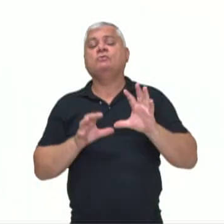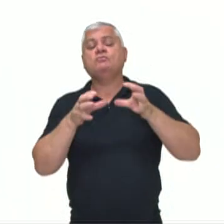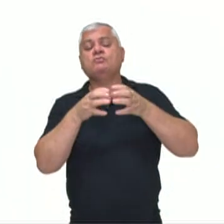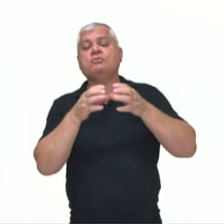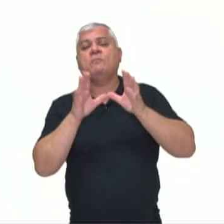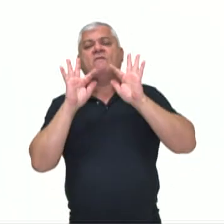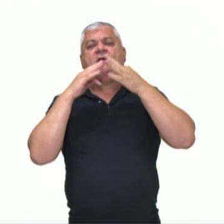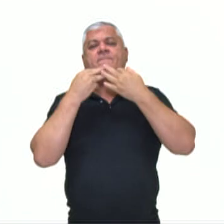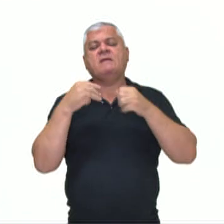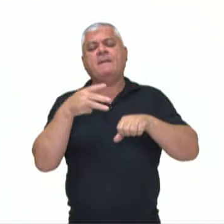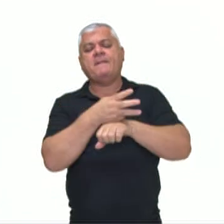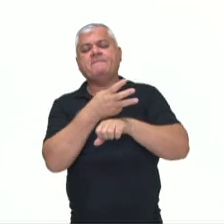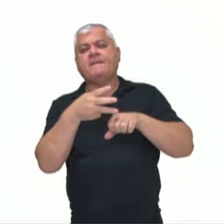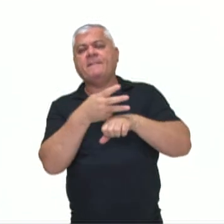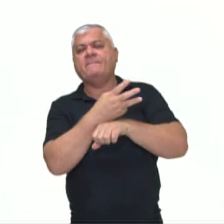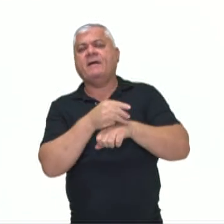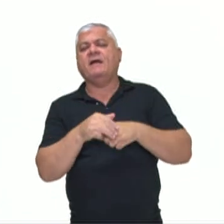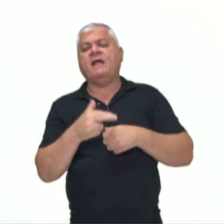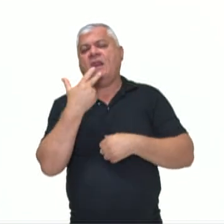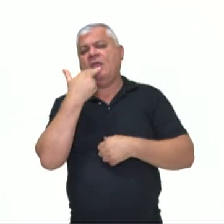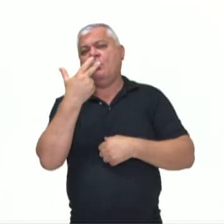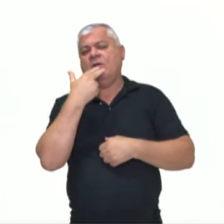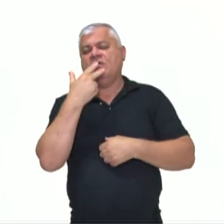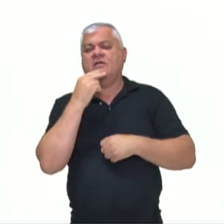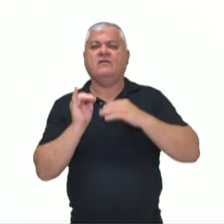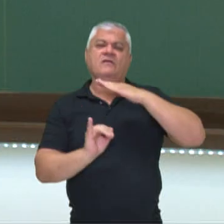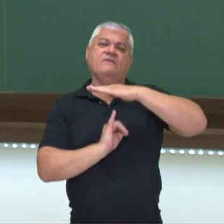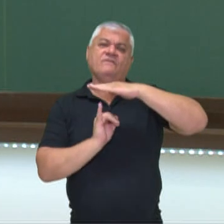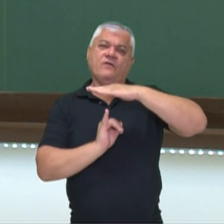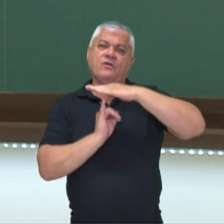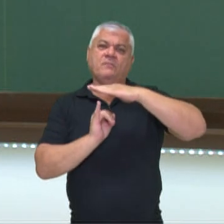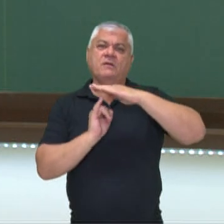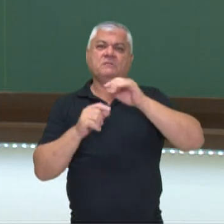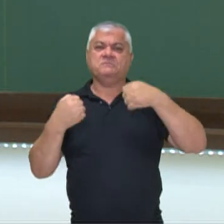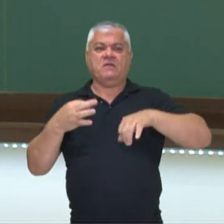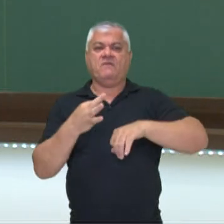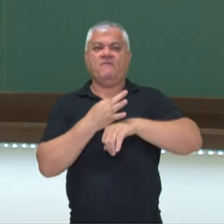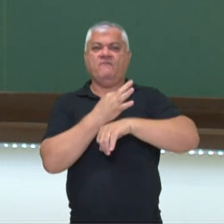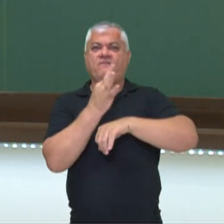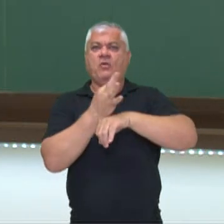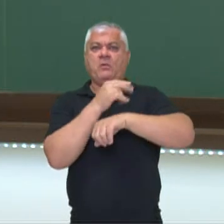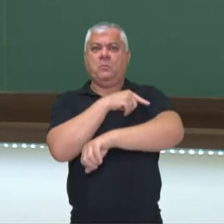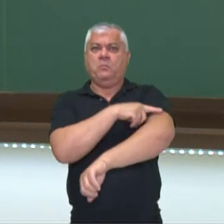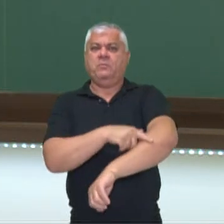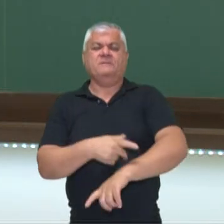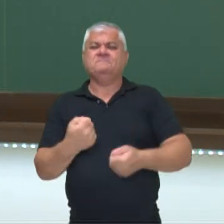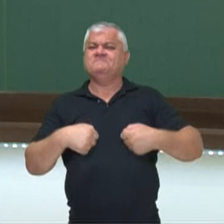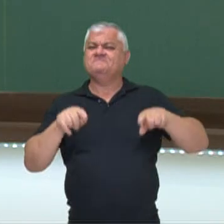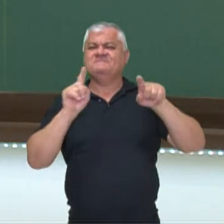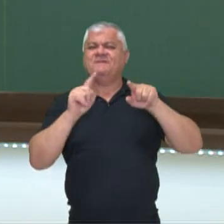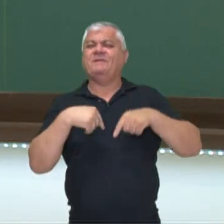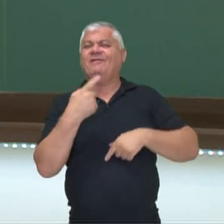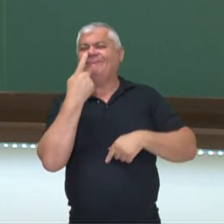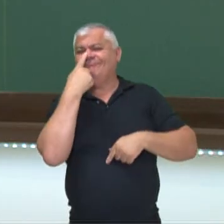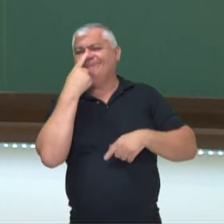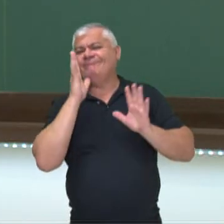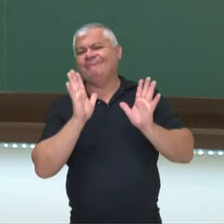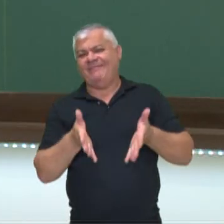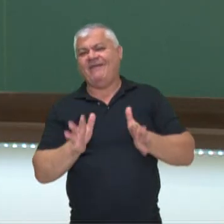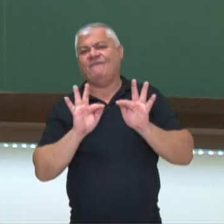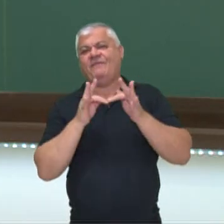de parentes utilizam uma linguagem informal. Não há a necessidade, porque tem aí um grado de intimidade. Tranquilo?